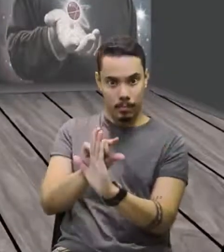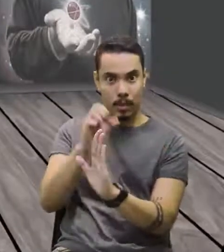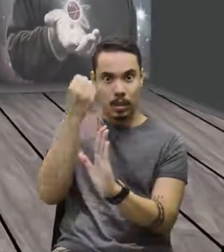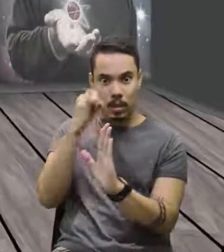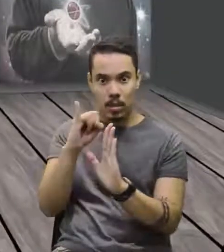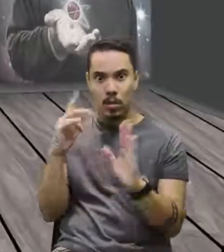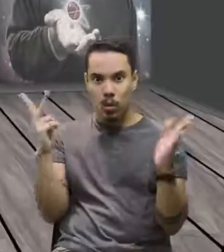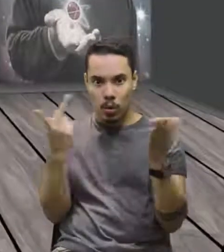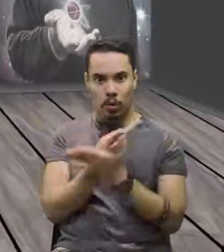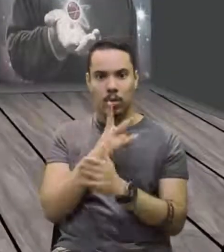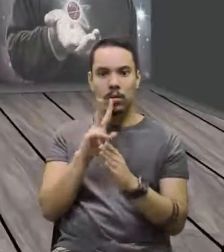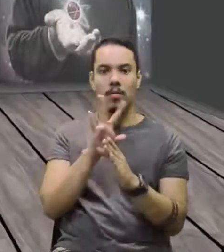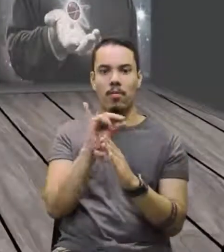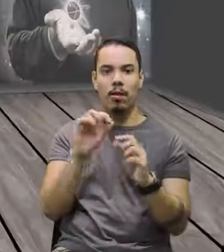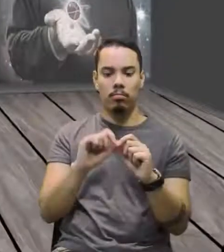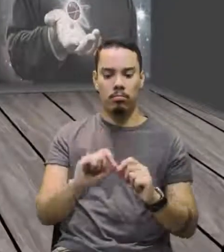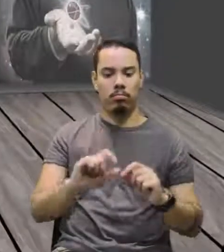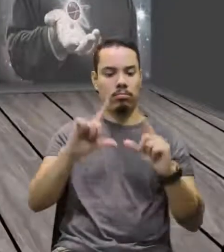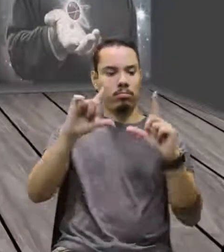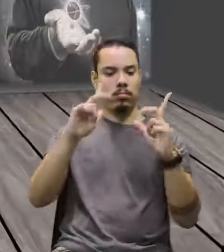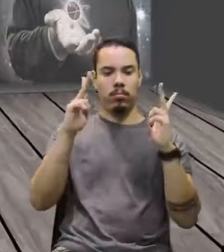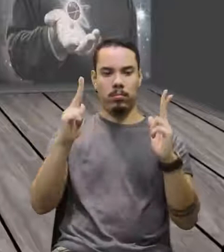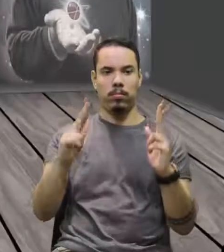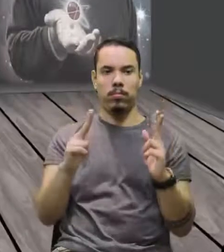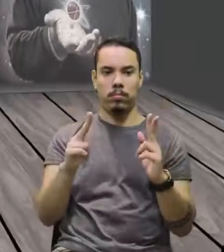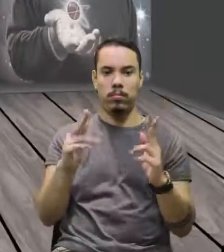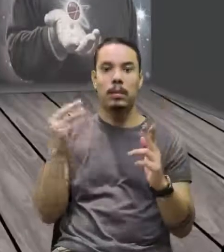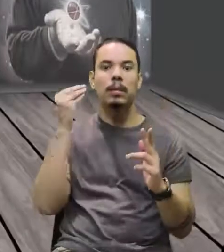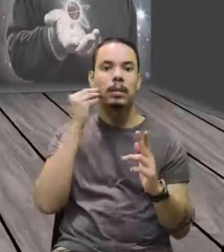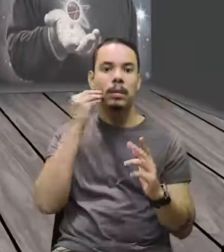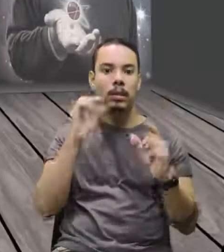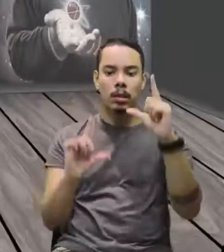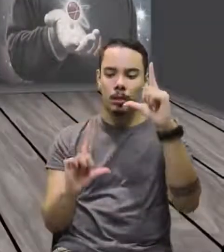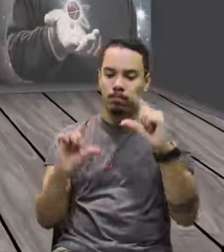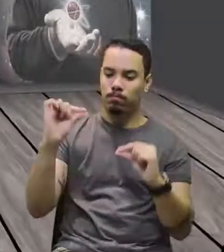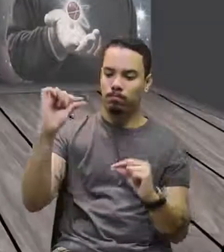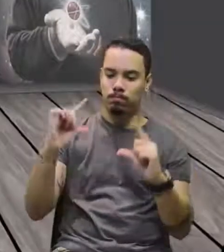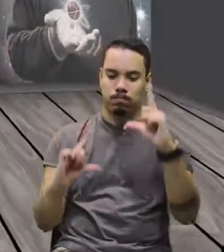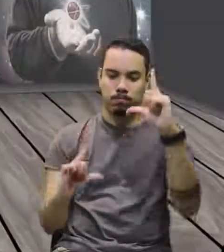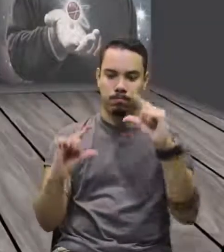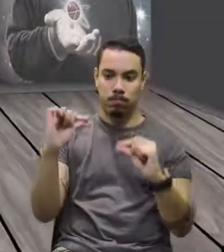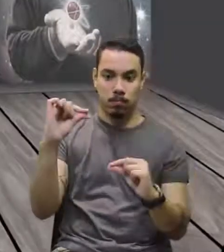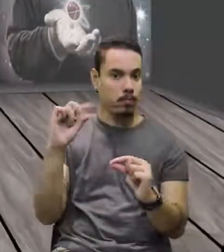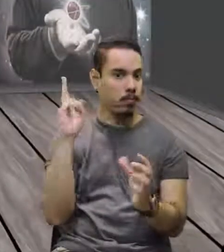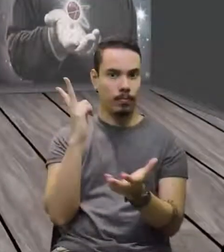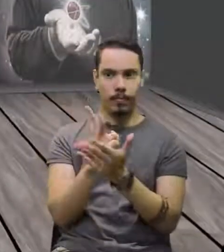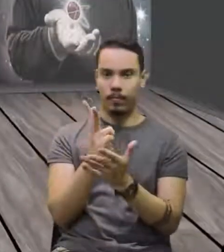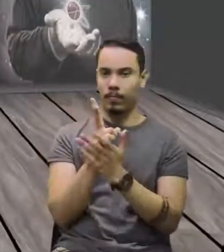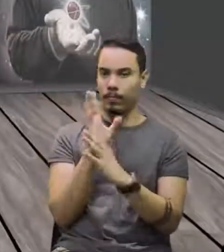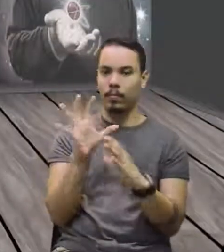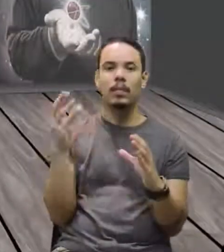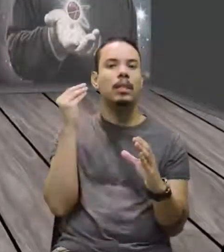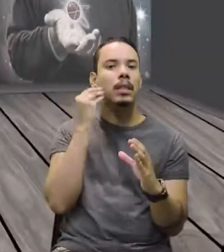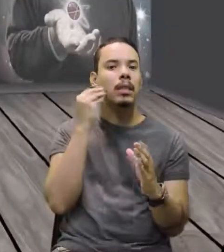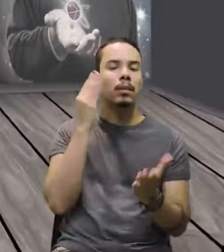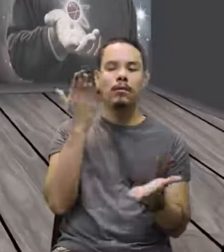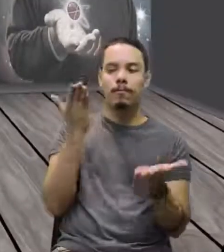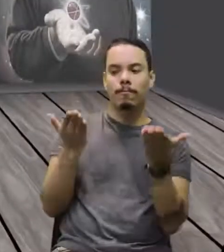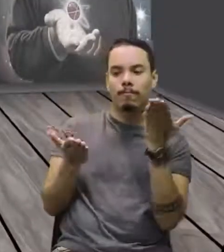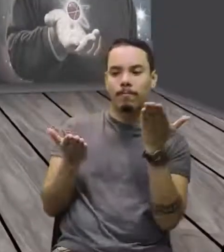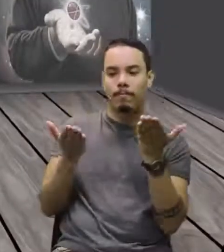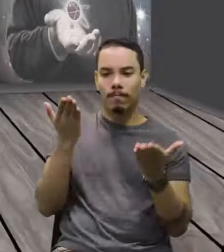ele cria um fluxo no mesmo sentido para não deixar o fluxo diminuir. Então, sempre tentando equilibrar,